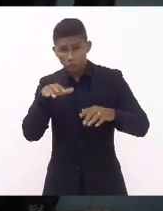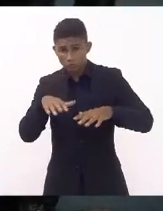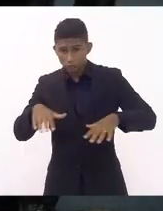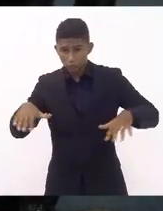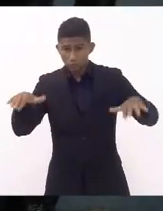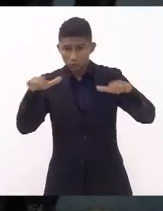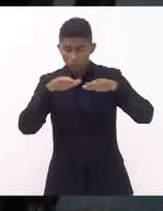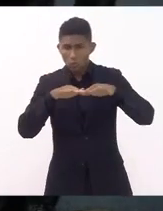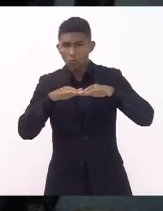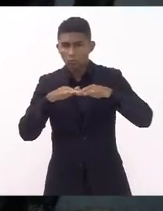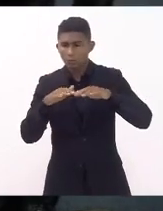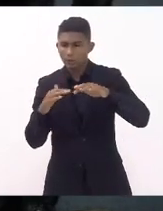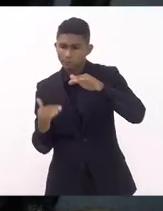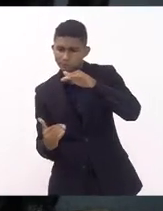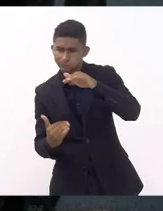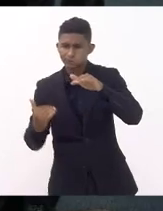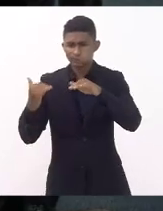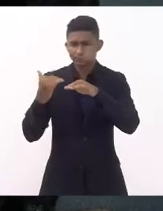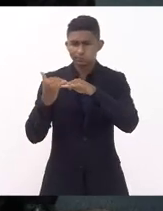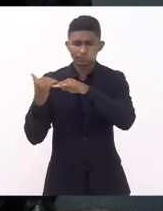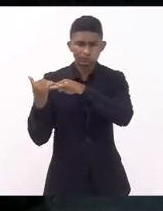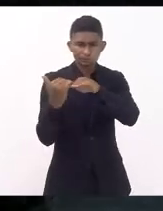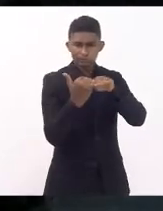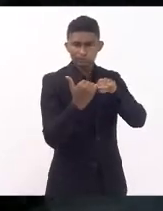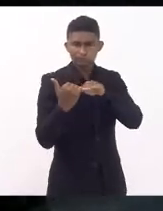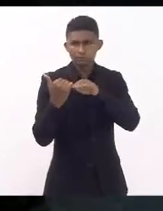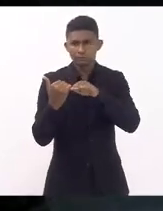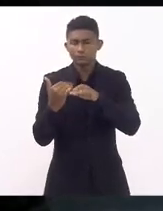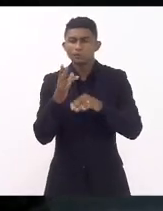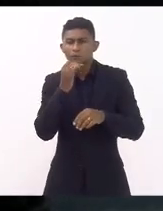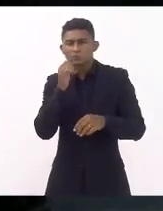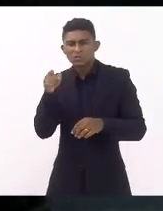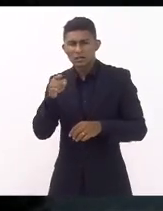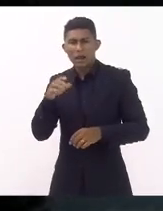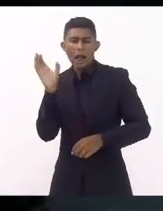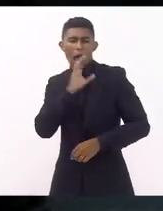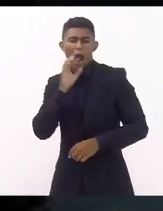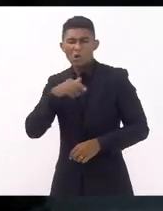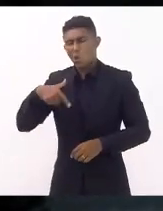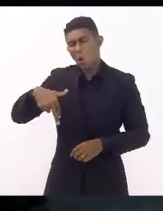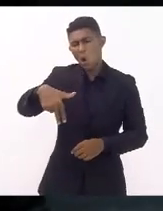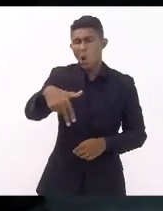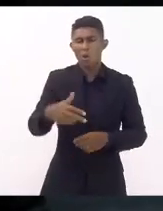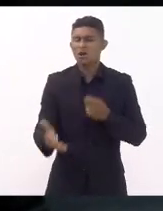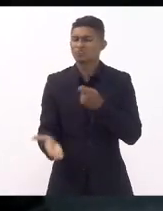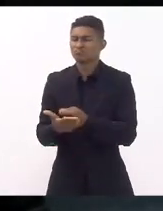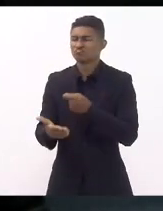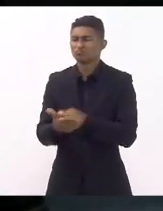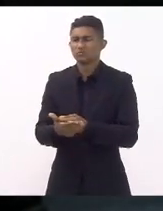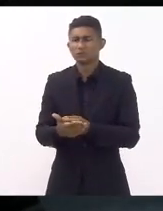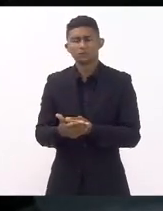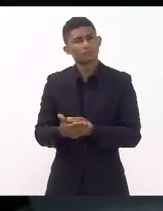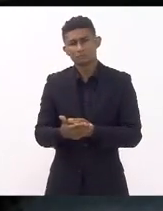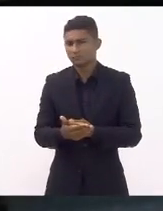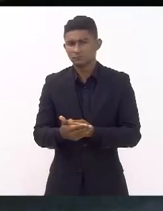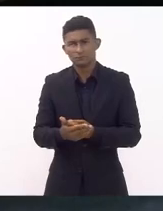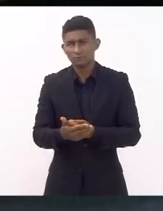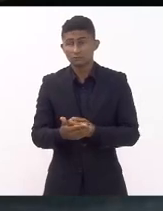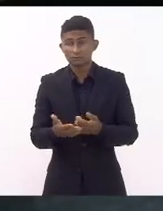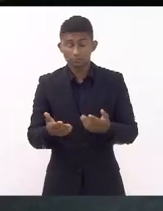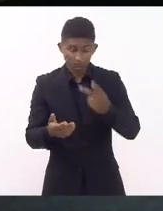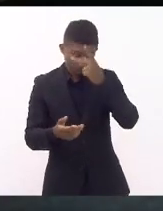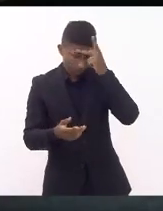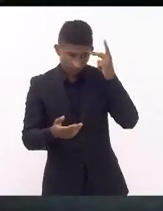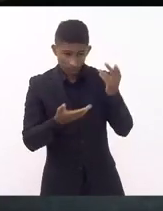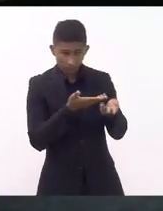iguais. Não podemos cobrar a mesma velocidade, o mesmo vigor físico de pessoas que estão fazendo o concurso hoje para que